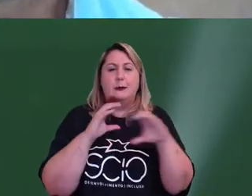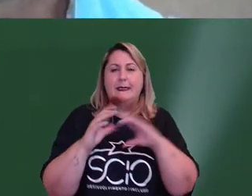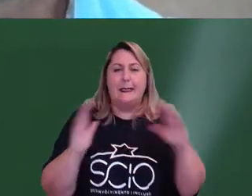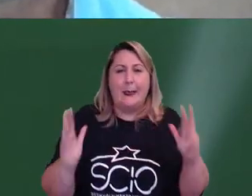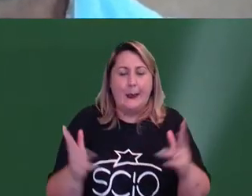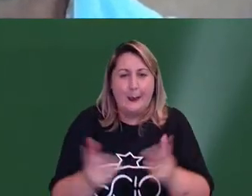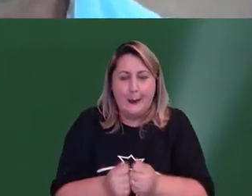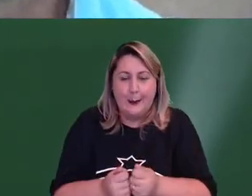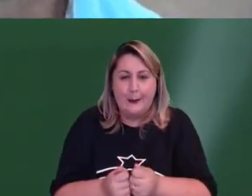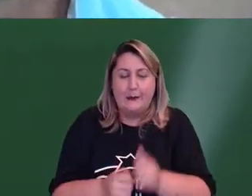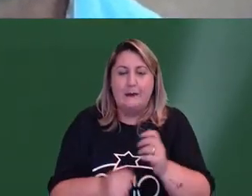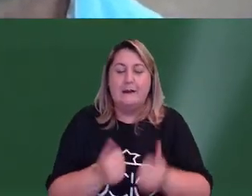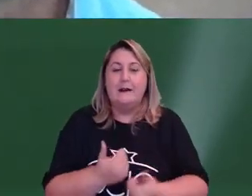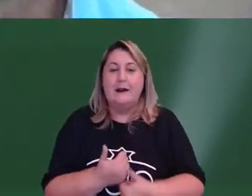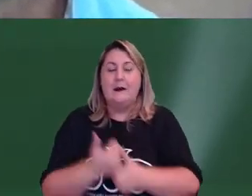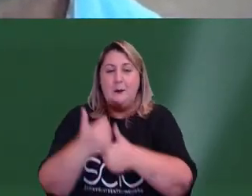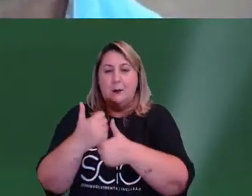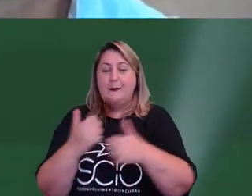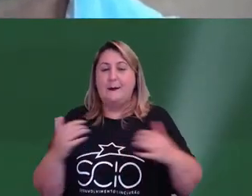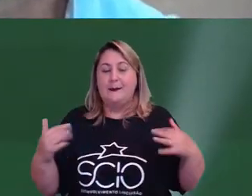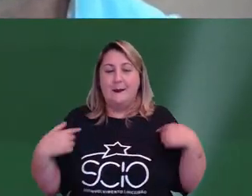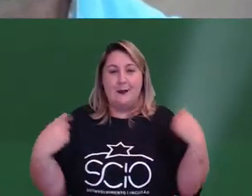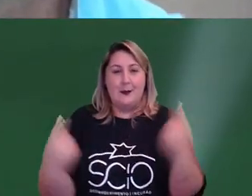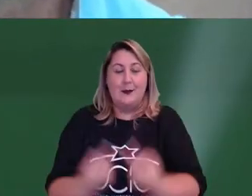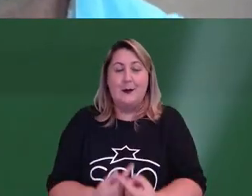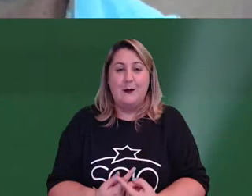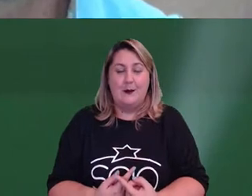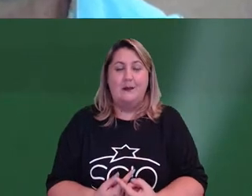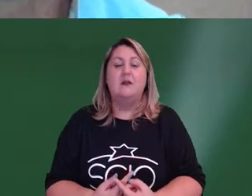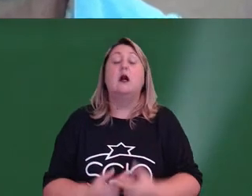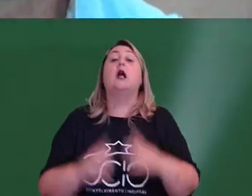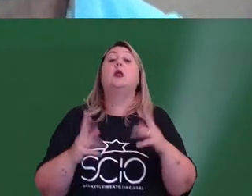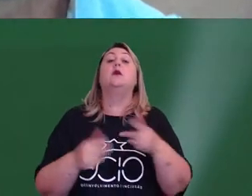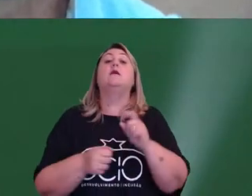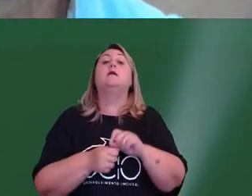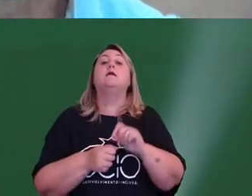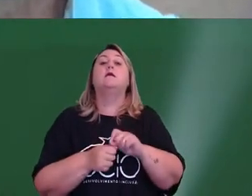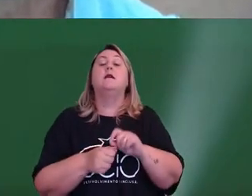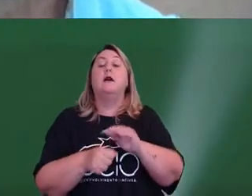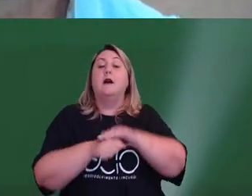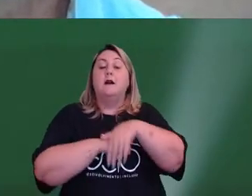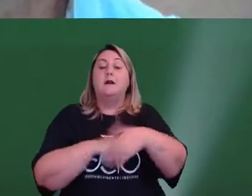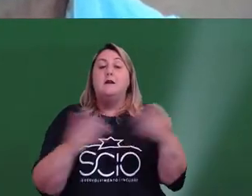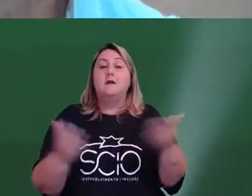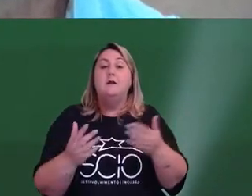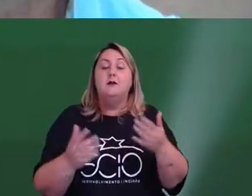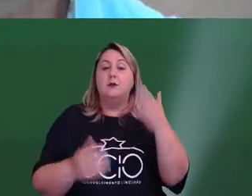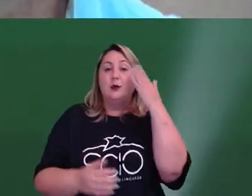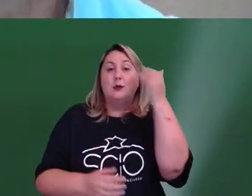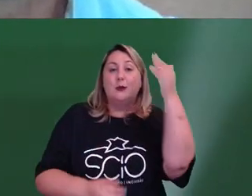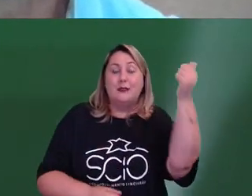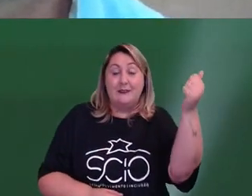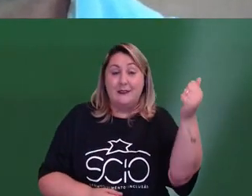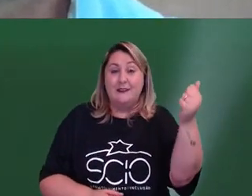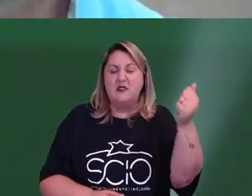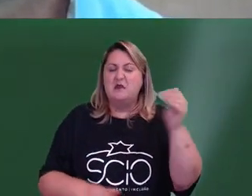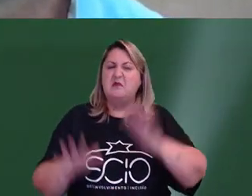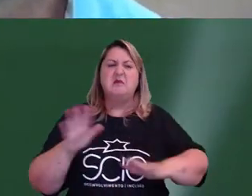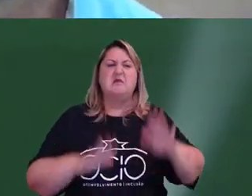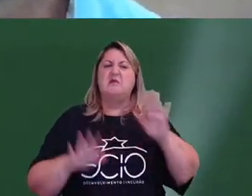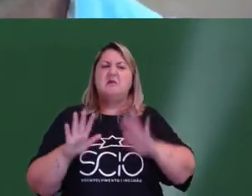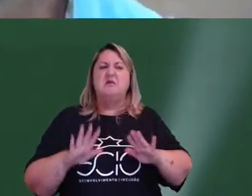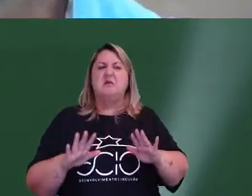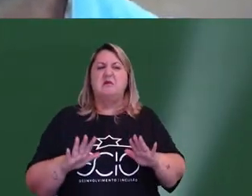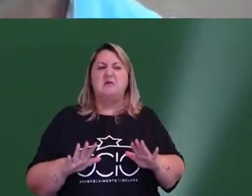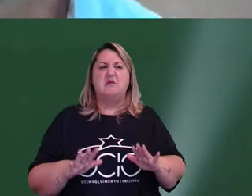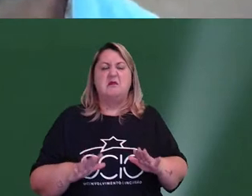comunicação que deu um apoio enorme para a gente, a todas as pessoas que fizeram essa noite esse sucesso, independente